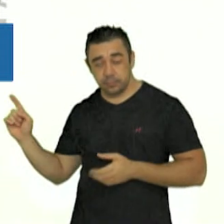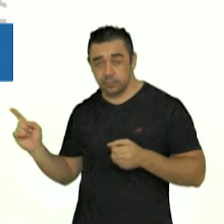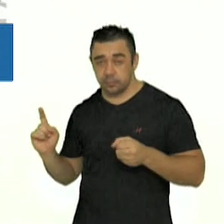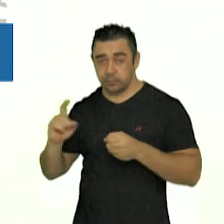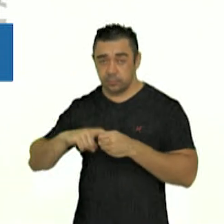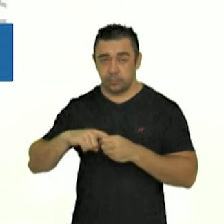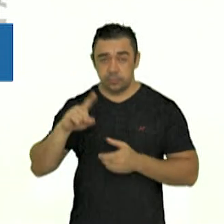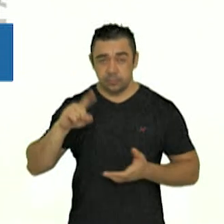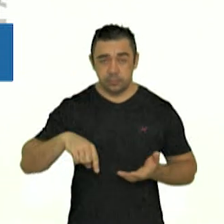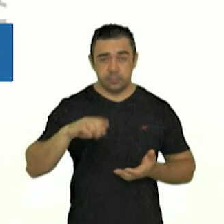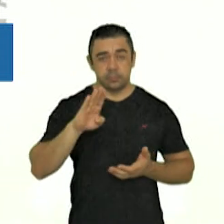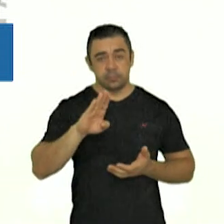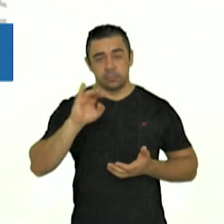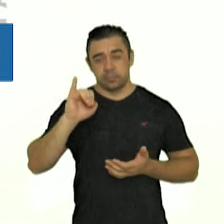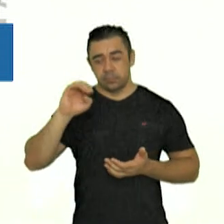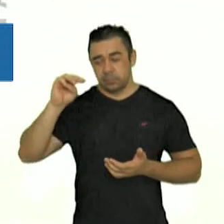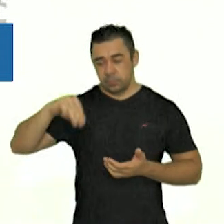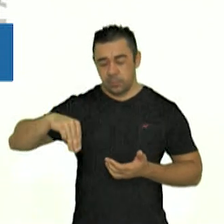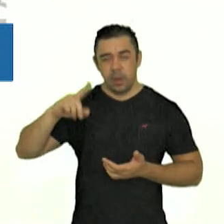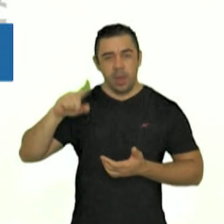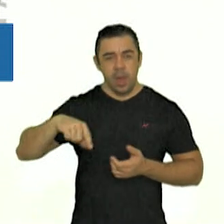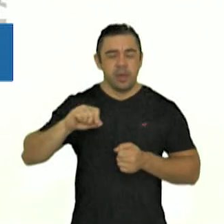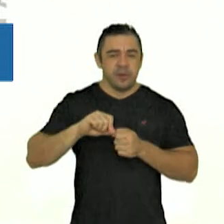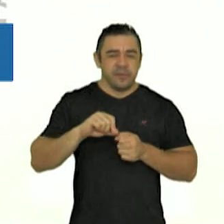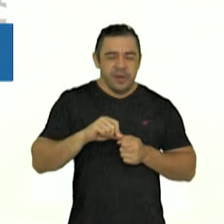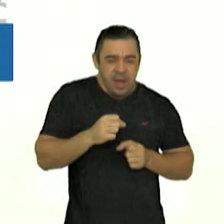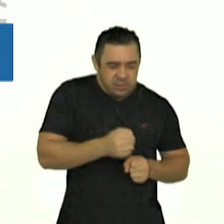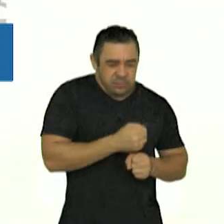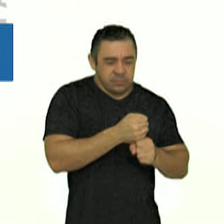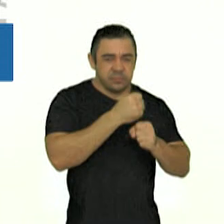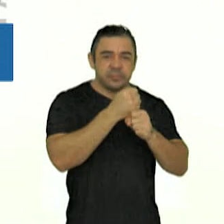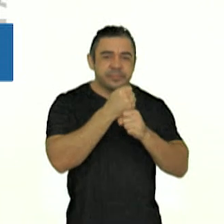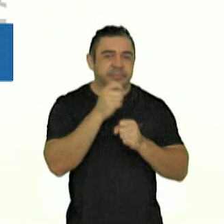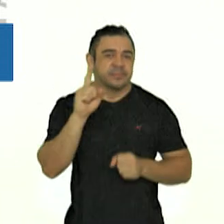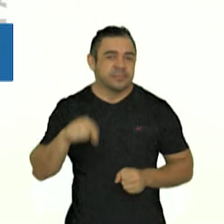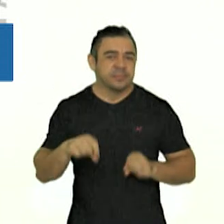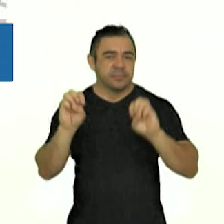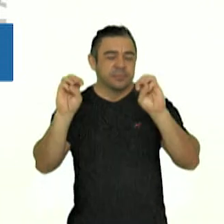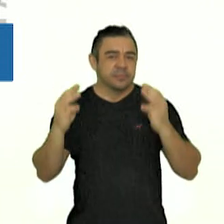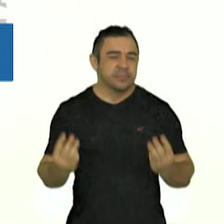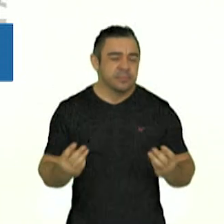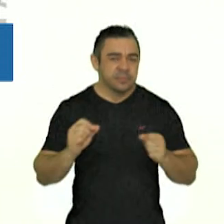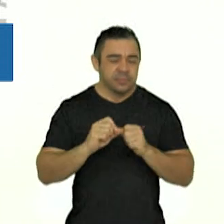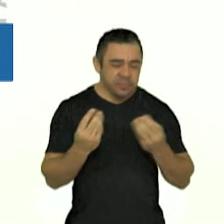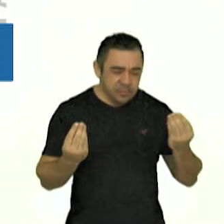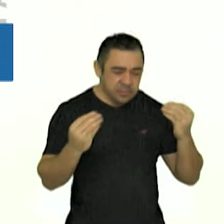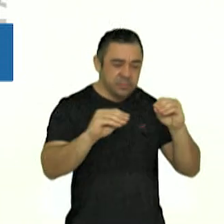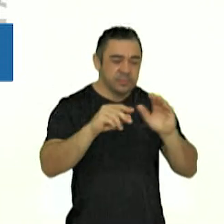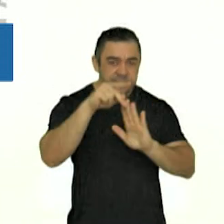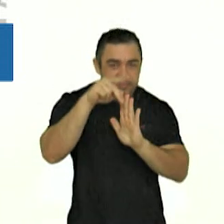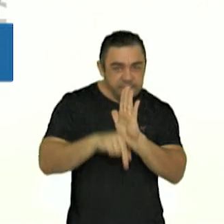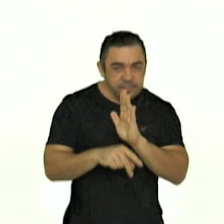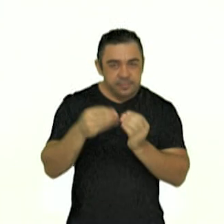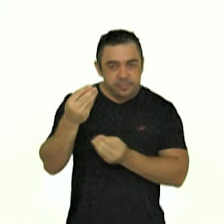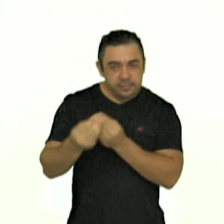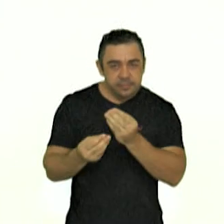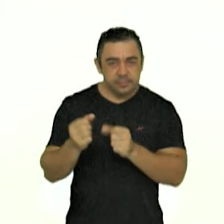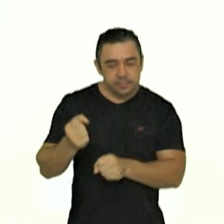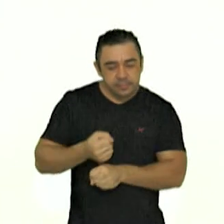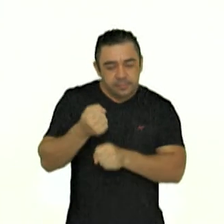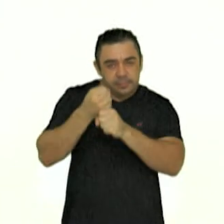à modelagem da informação da construção, o BIM, né, que é esse software que é alimentado com o projeto da cidade